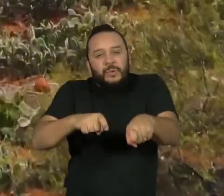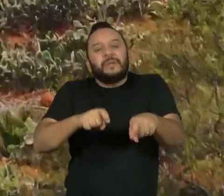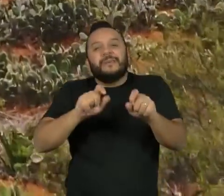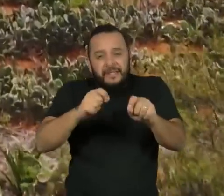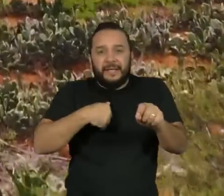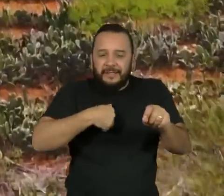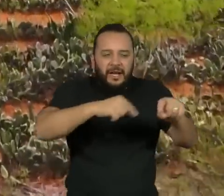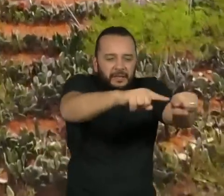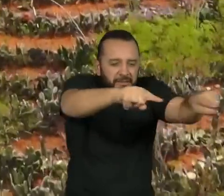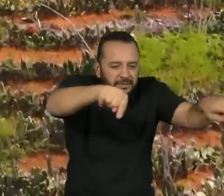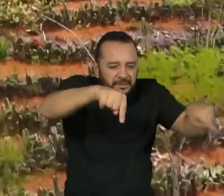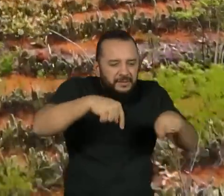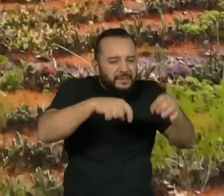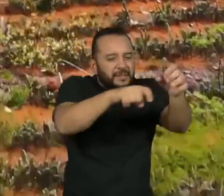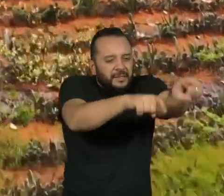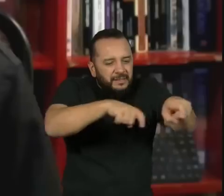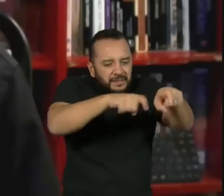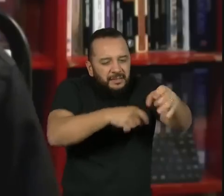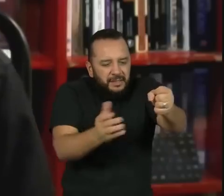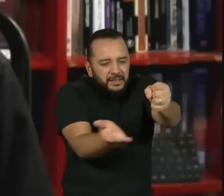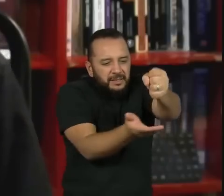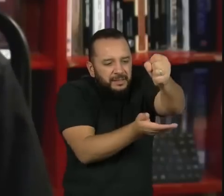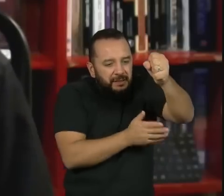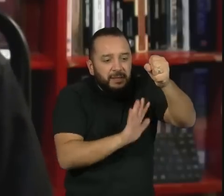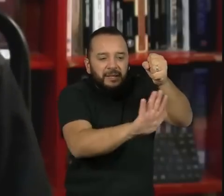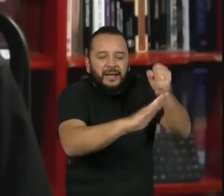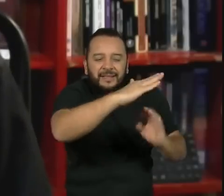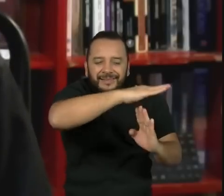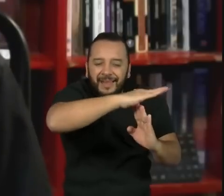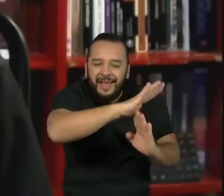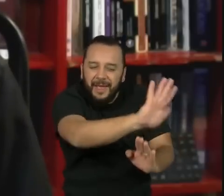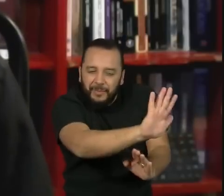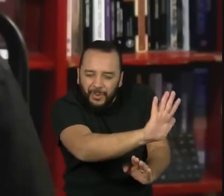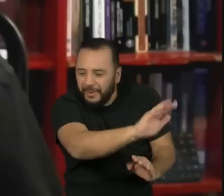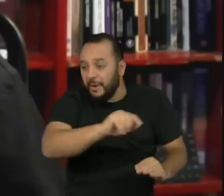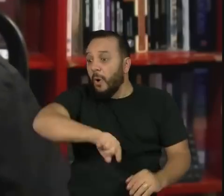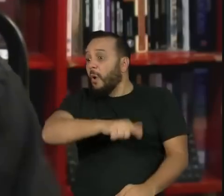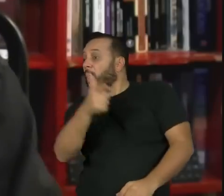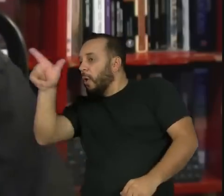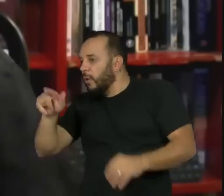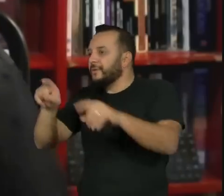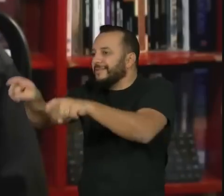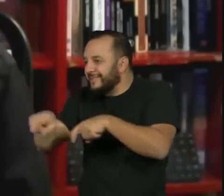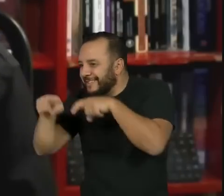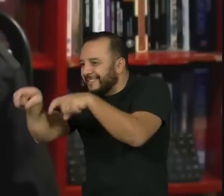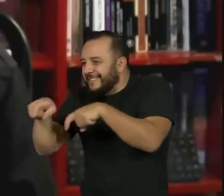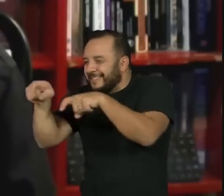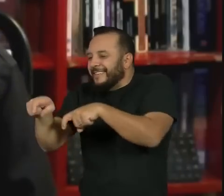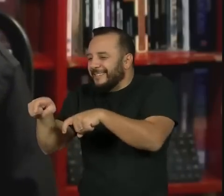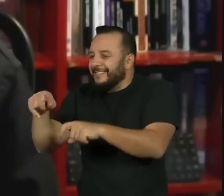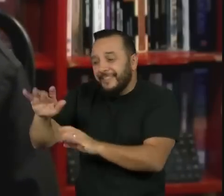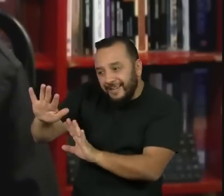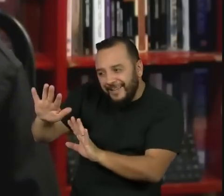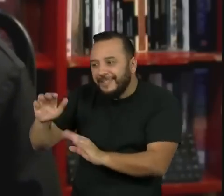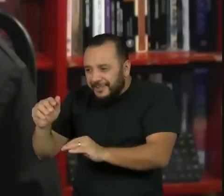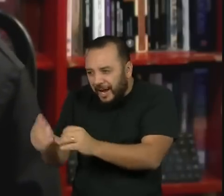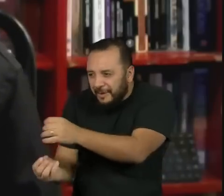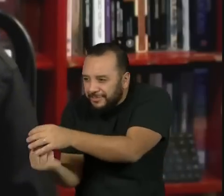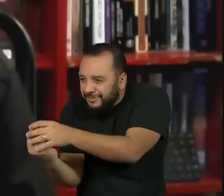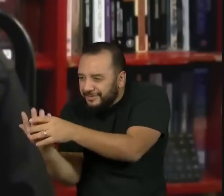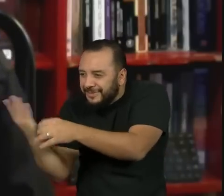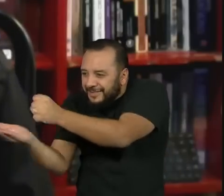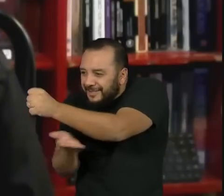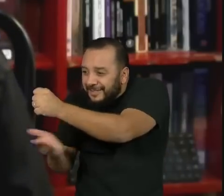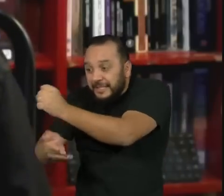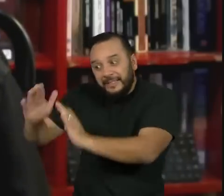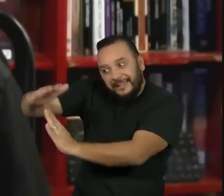do solo. E isso faz com que também, então, ajude a regeneração, né, das matas, ajude na